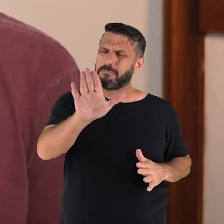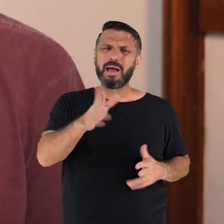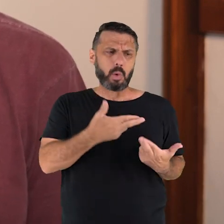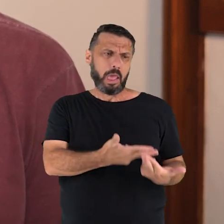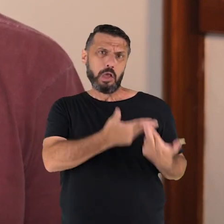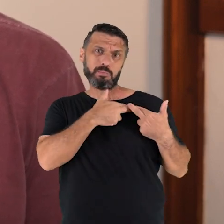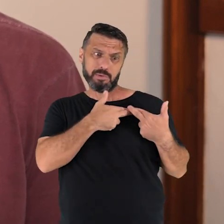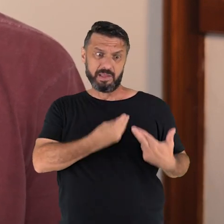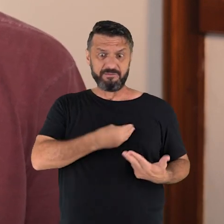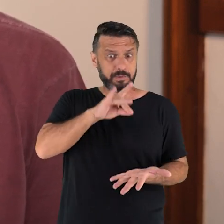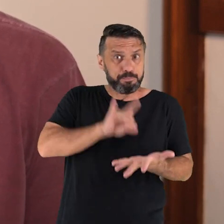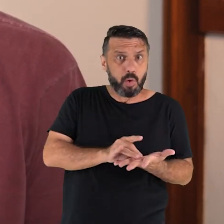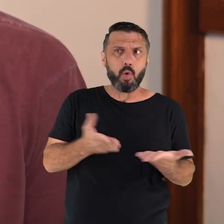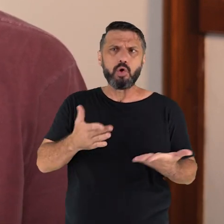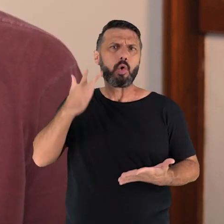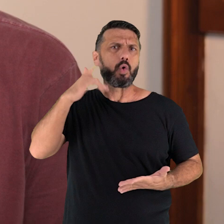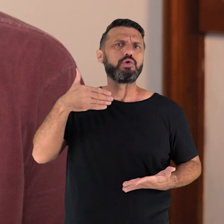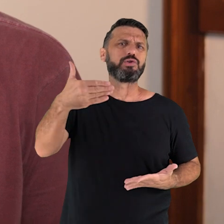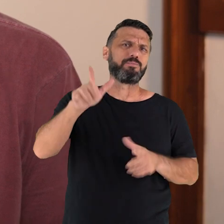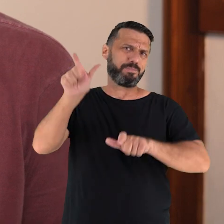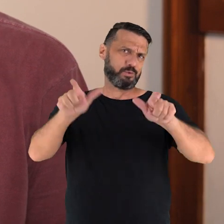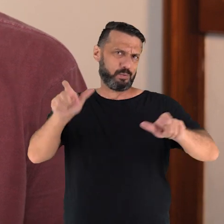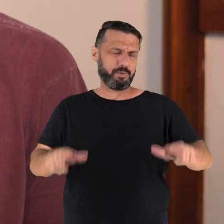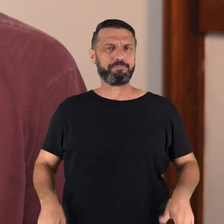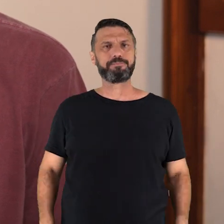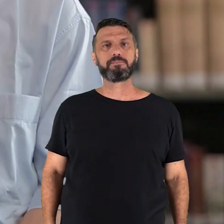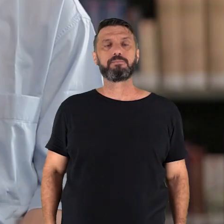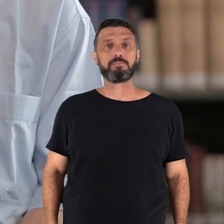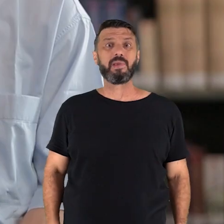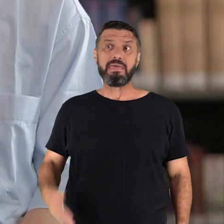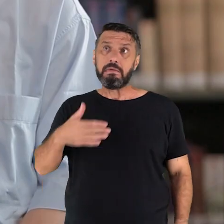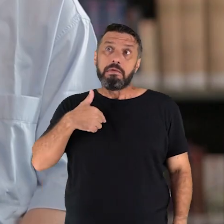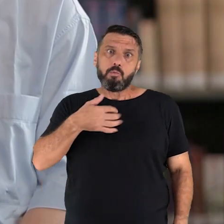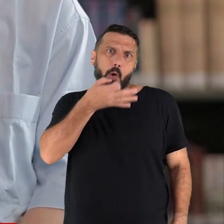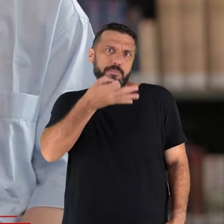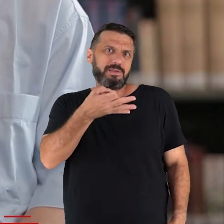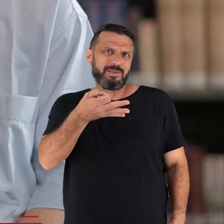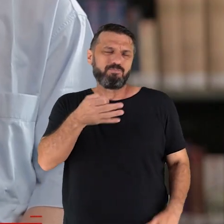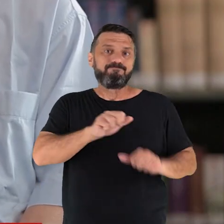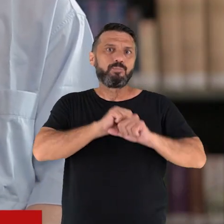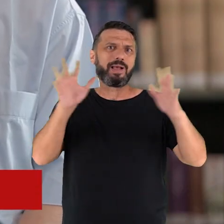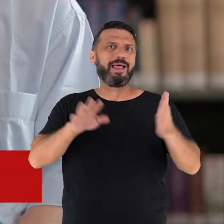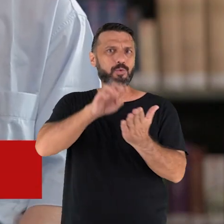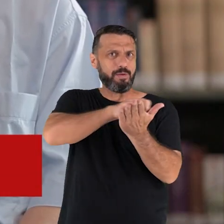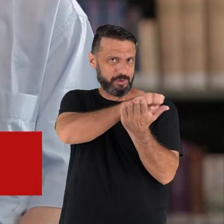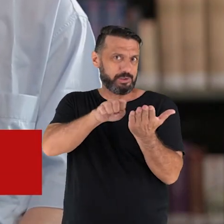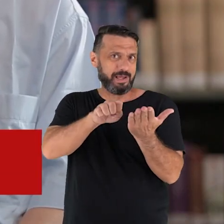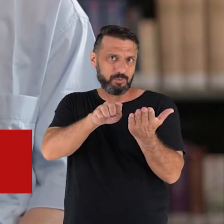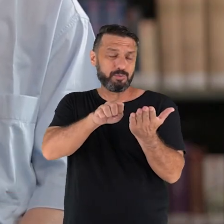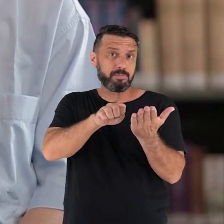muito comprometimento com a vida concreta e com o cotidiano das pessoas. A meu ver, é muito claro nos